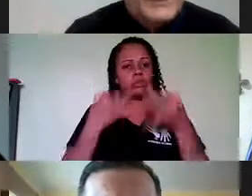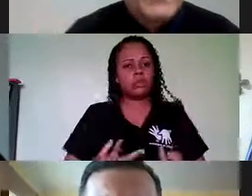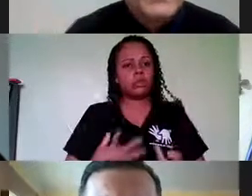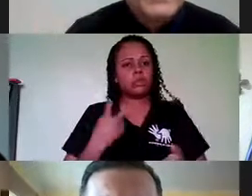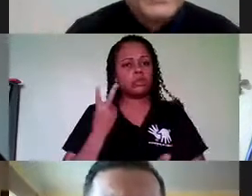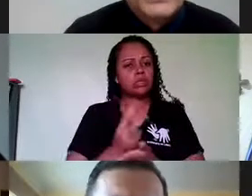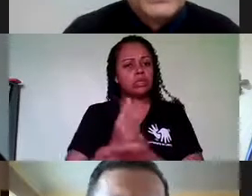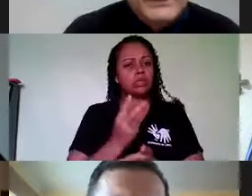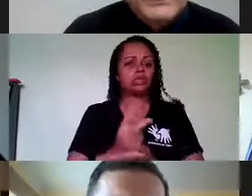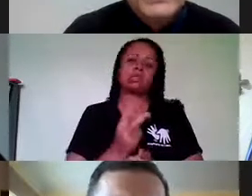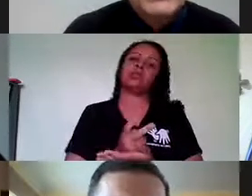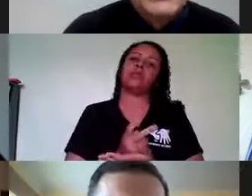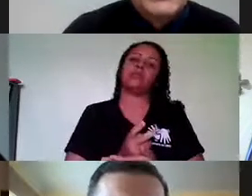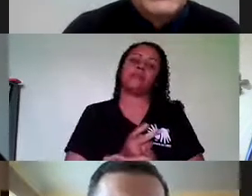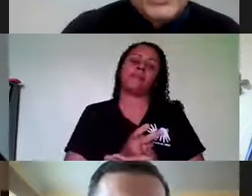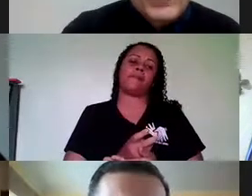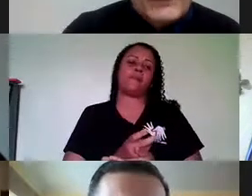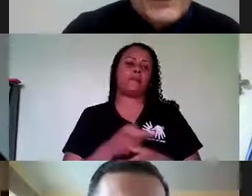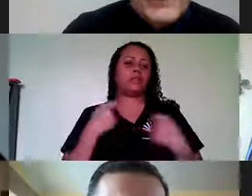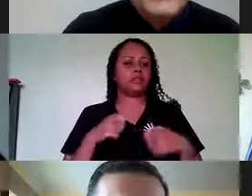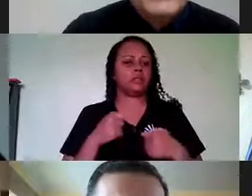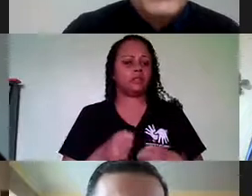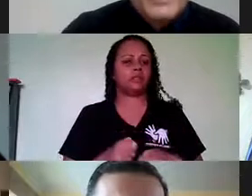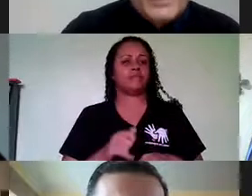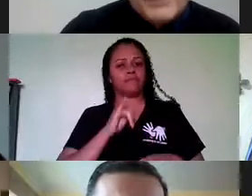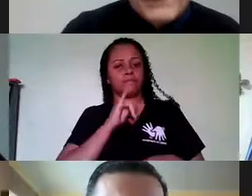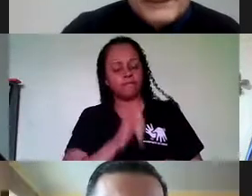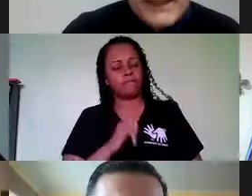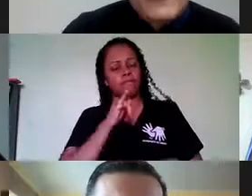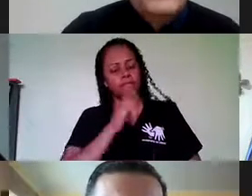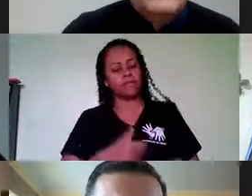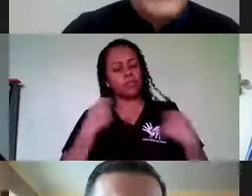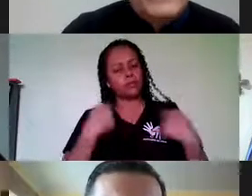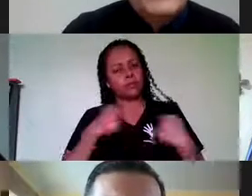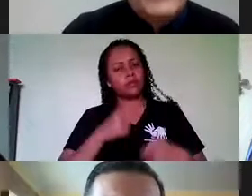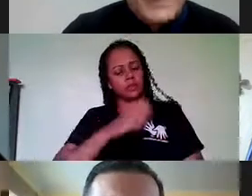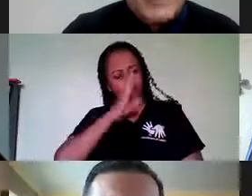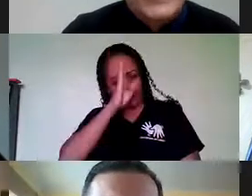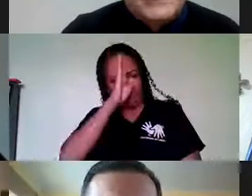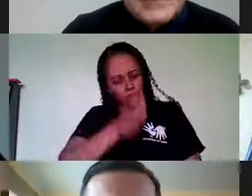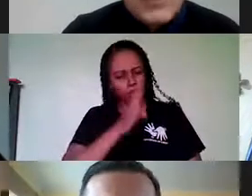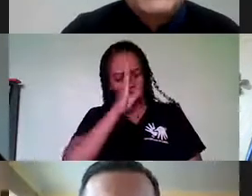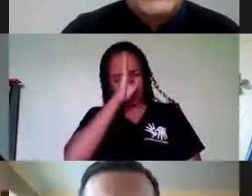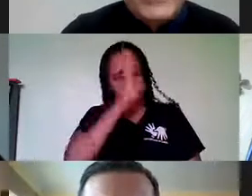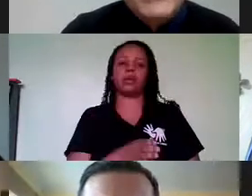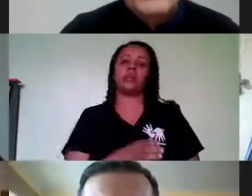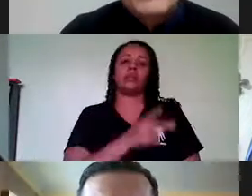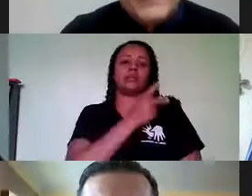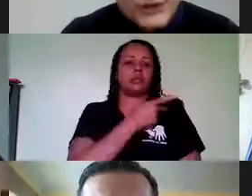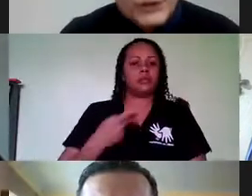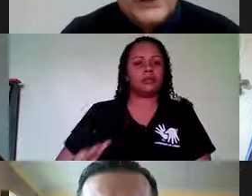na tecla que tinha que priorizar a presidência descentral sindical que